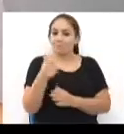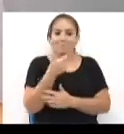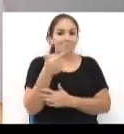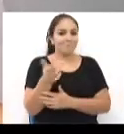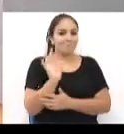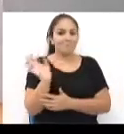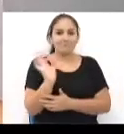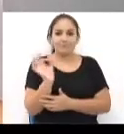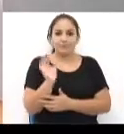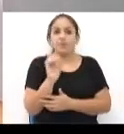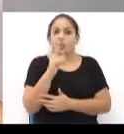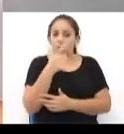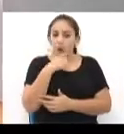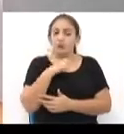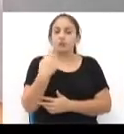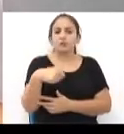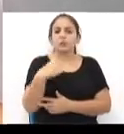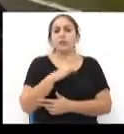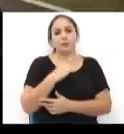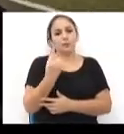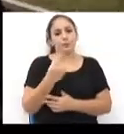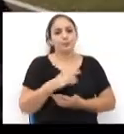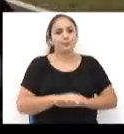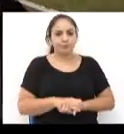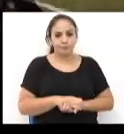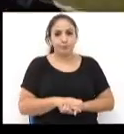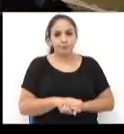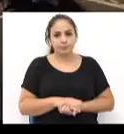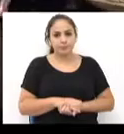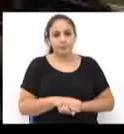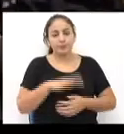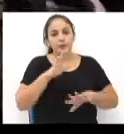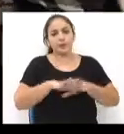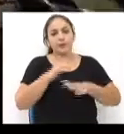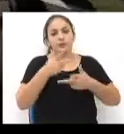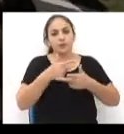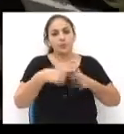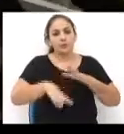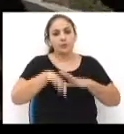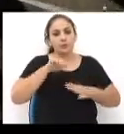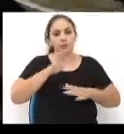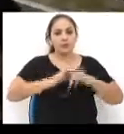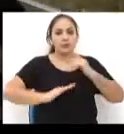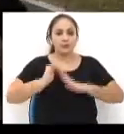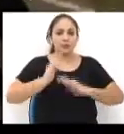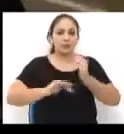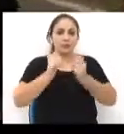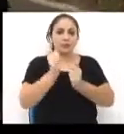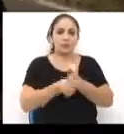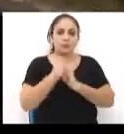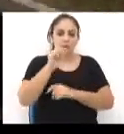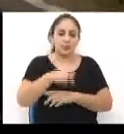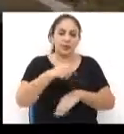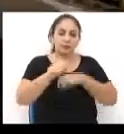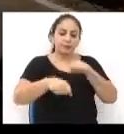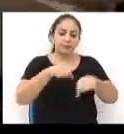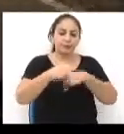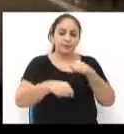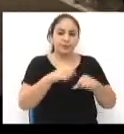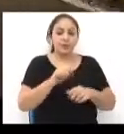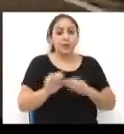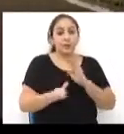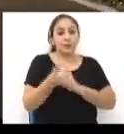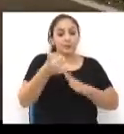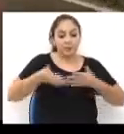tem, então seria necessário ter uma. Outra opção para a prática de esportes é a ciclovia. Com seus primeiros